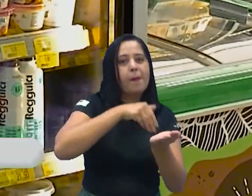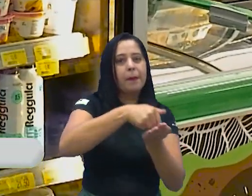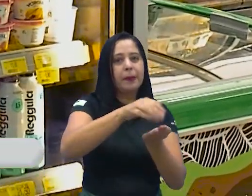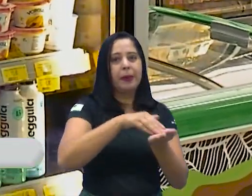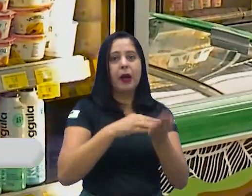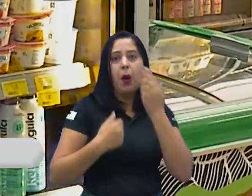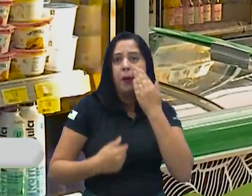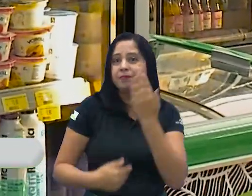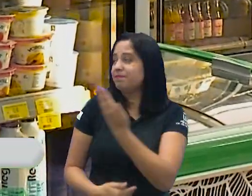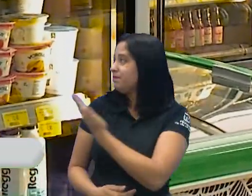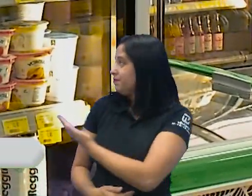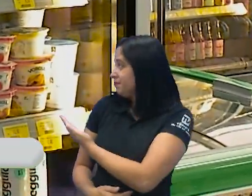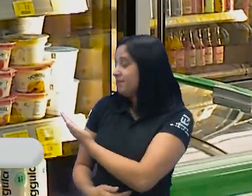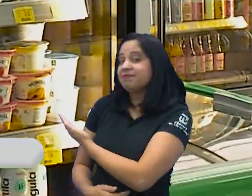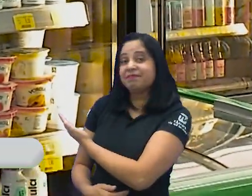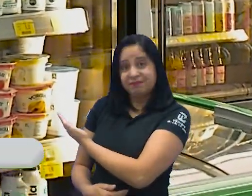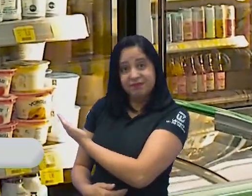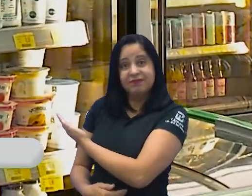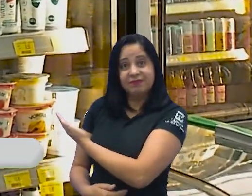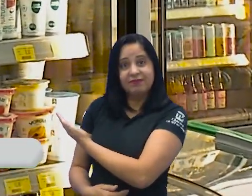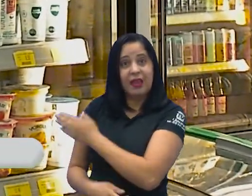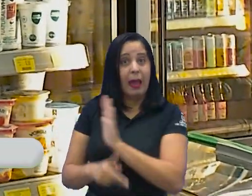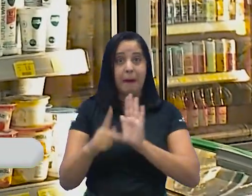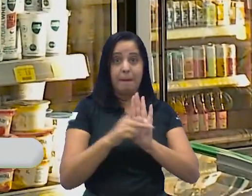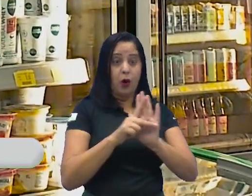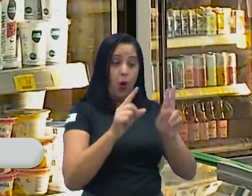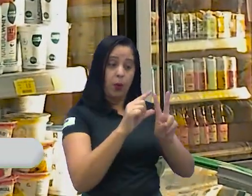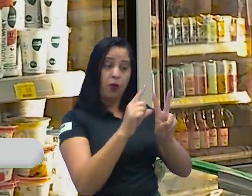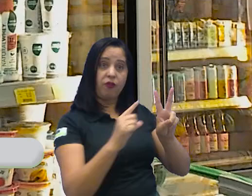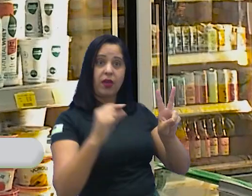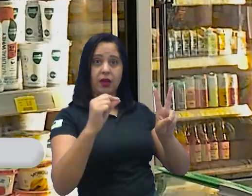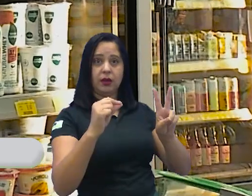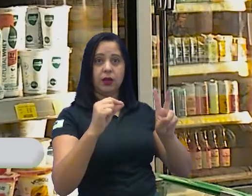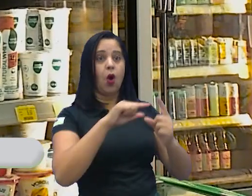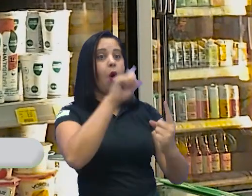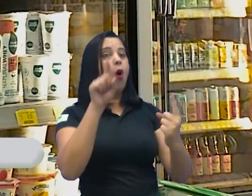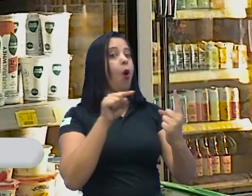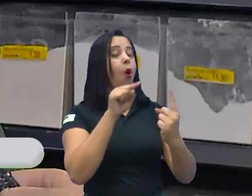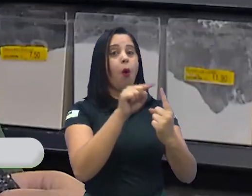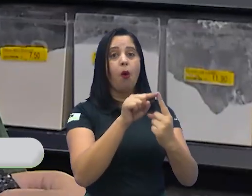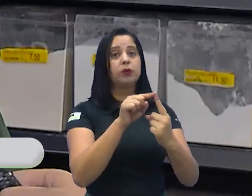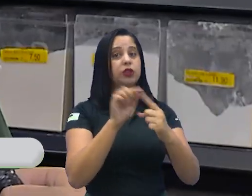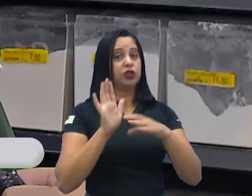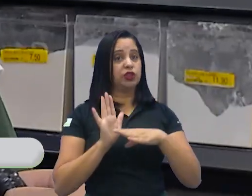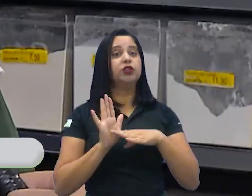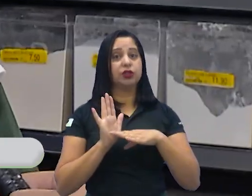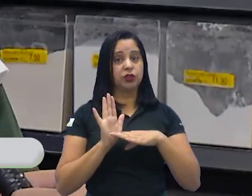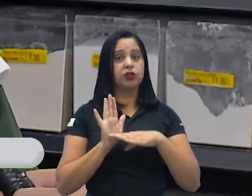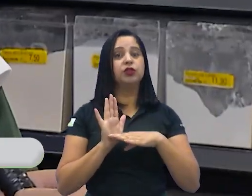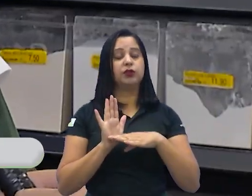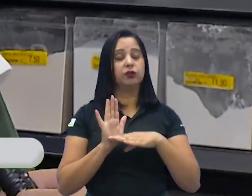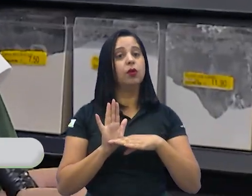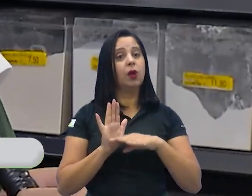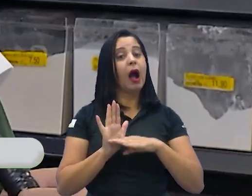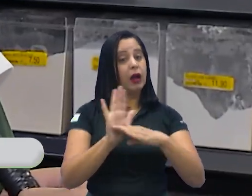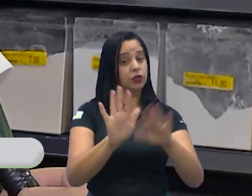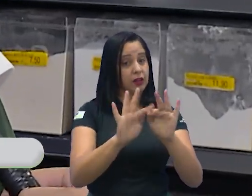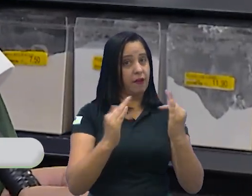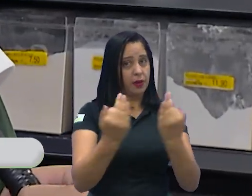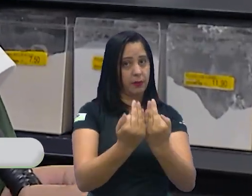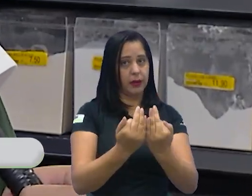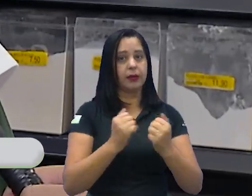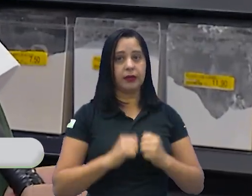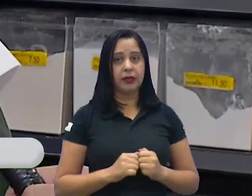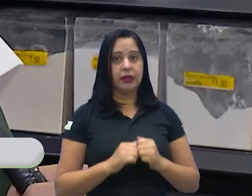laticínios, que também são veganos, né? Ou seja, para suprir toda a necessidade de uma família vegana. O mercado evoluiu muito, a indústria evoluiu